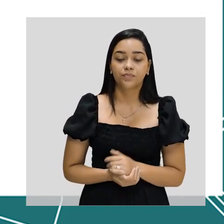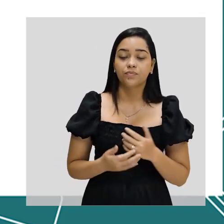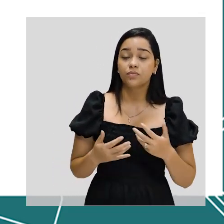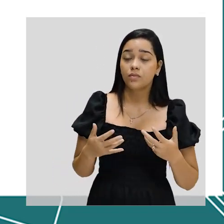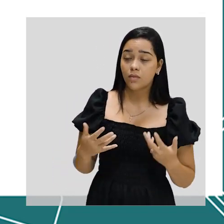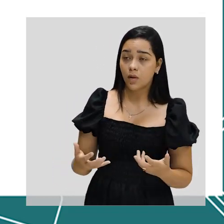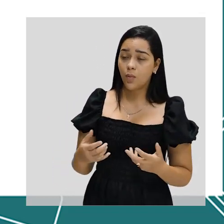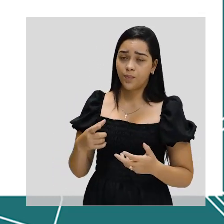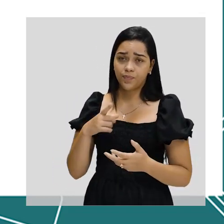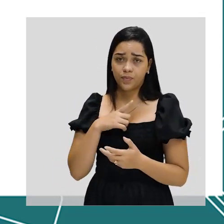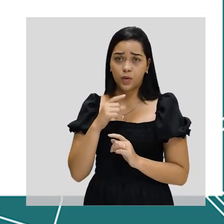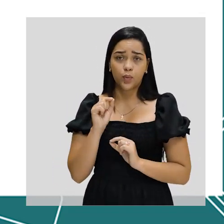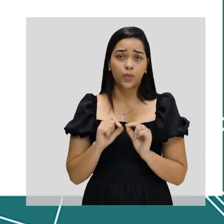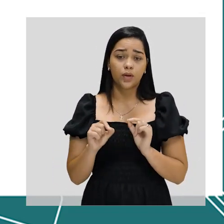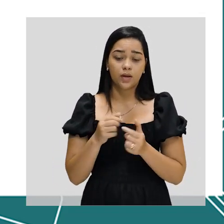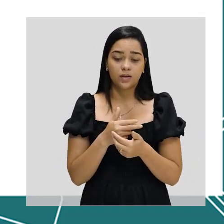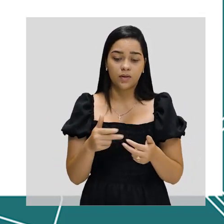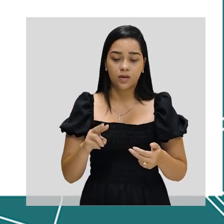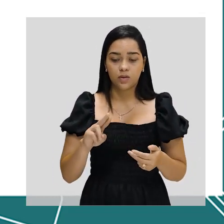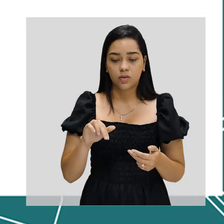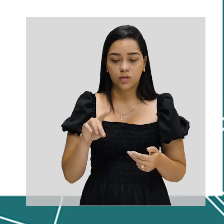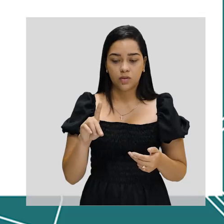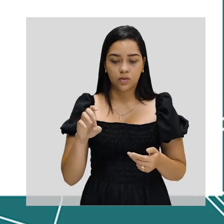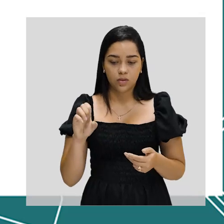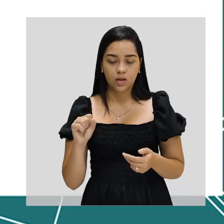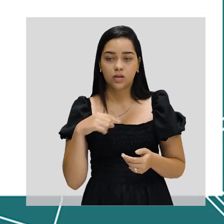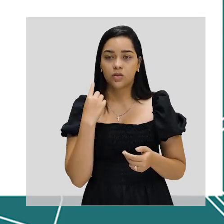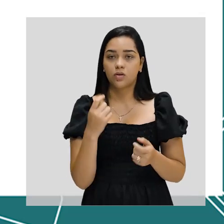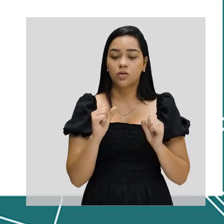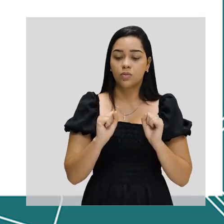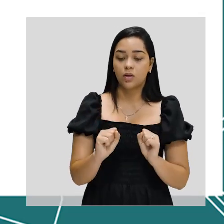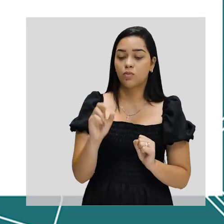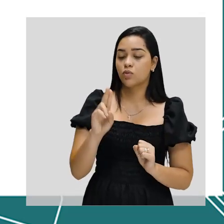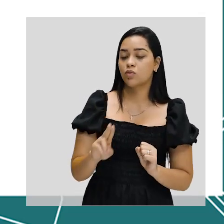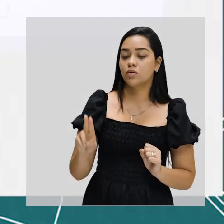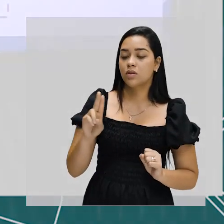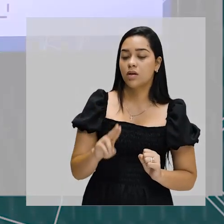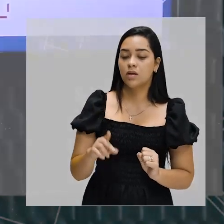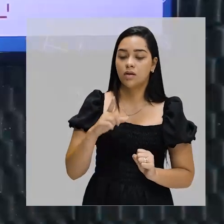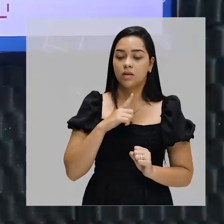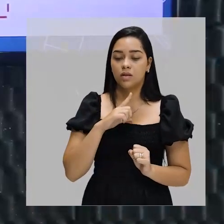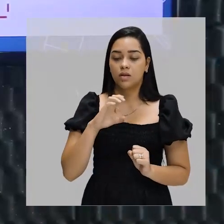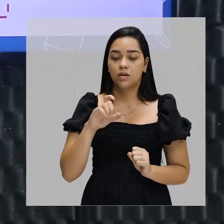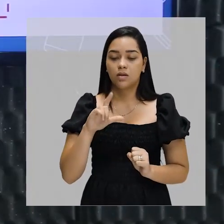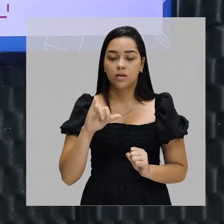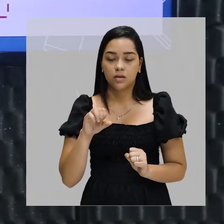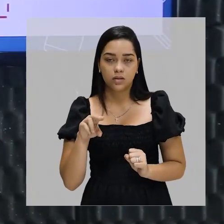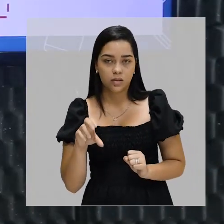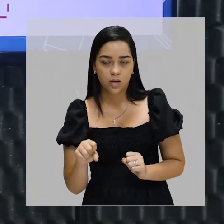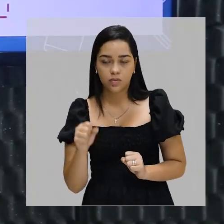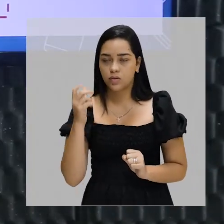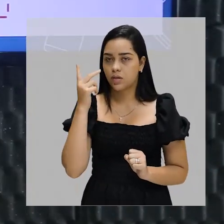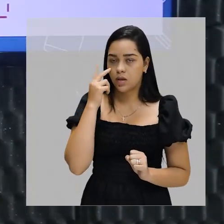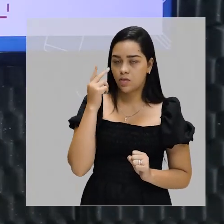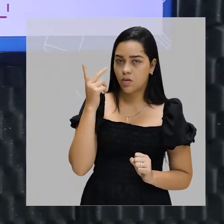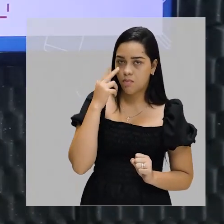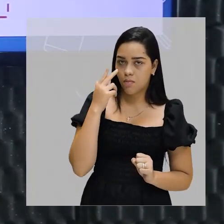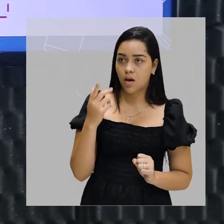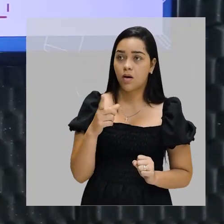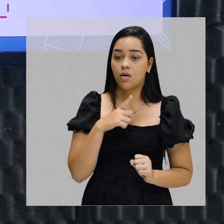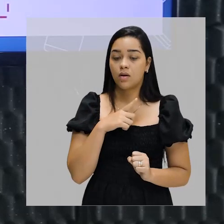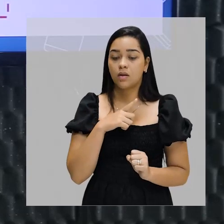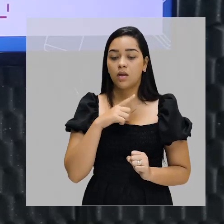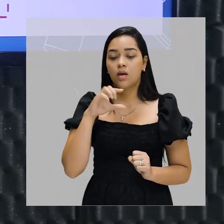aí, as unidades que podemos utilizar, o grau Celsius, muito comum, certo? O